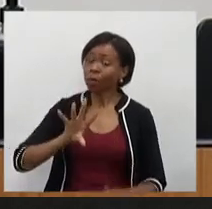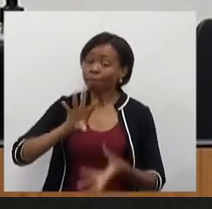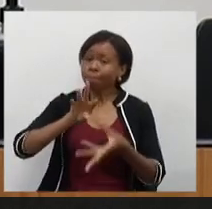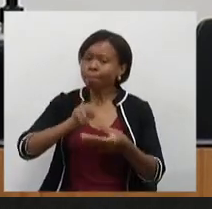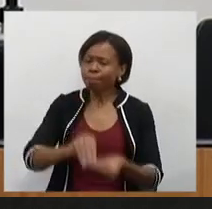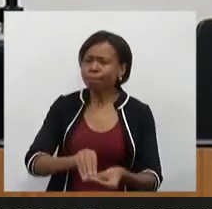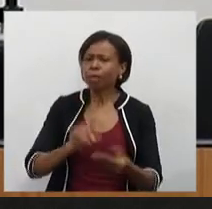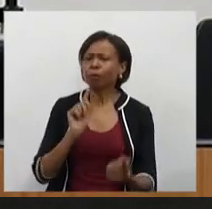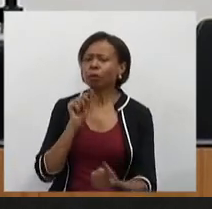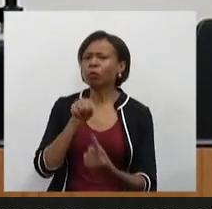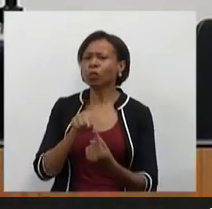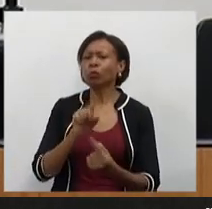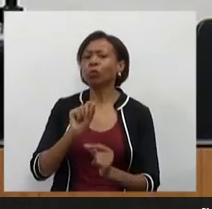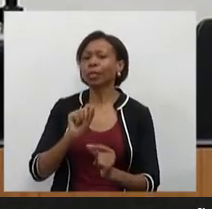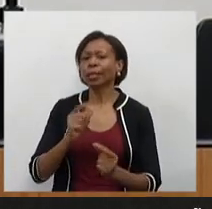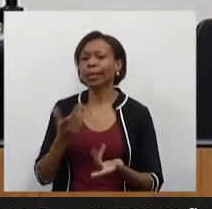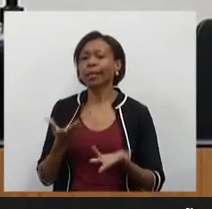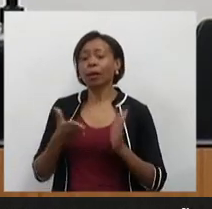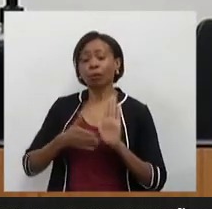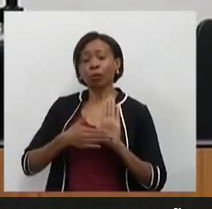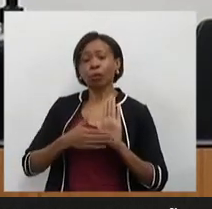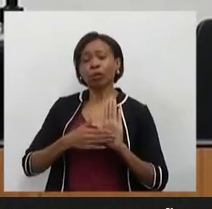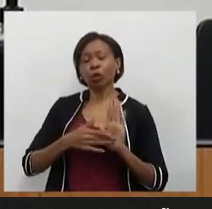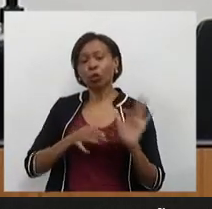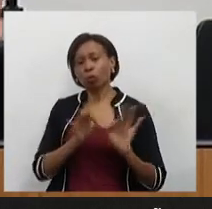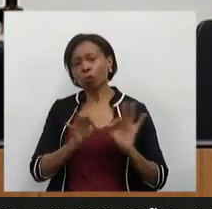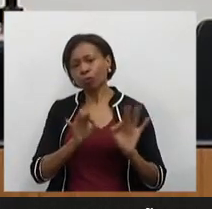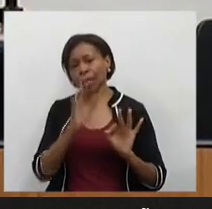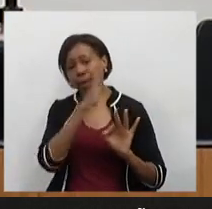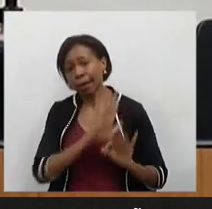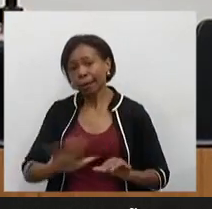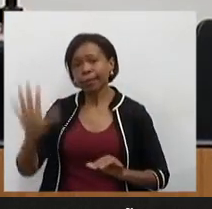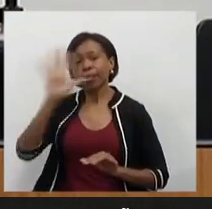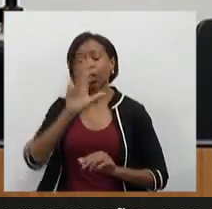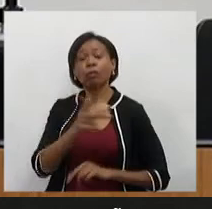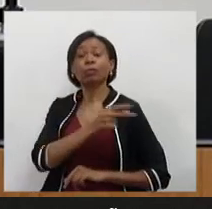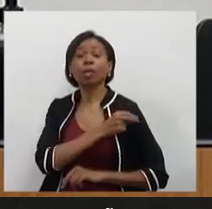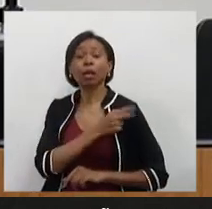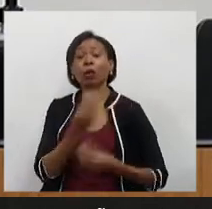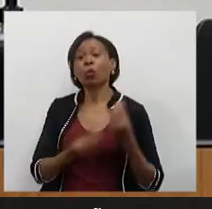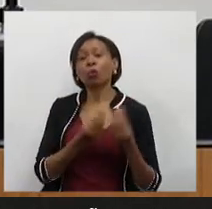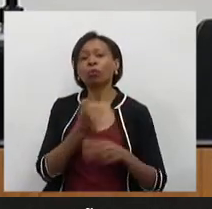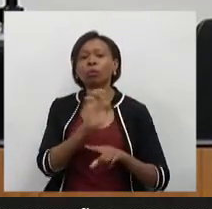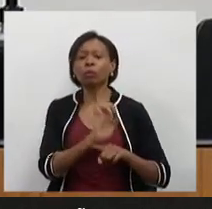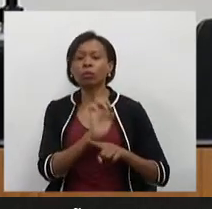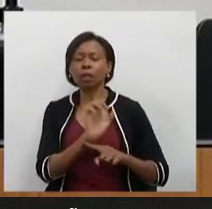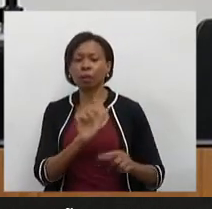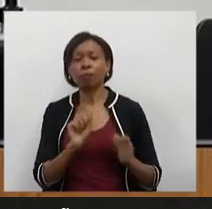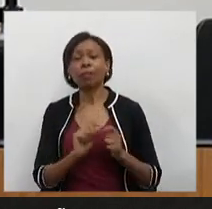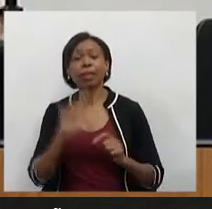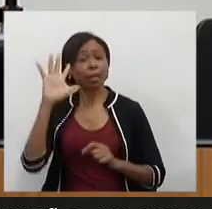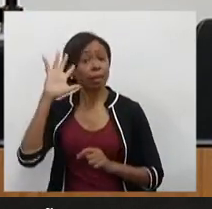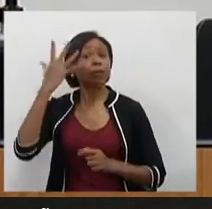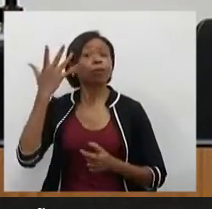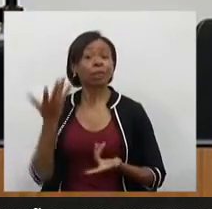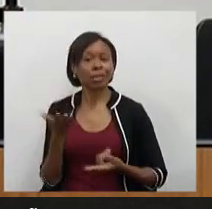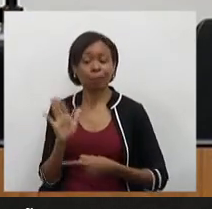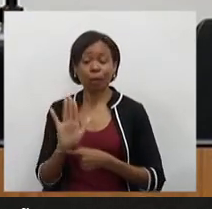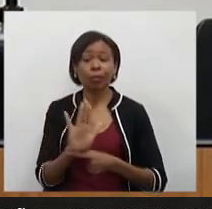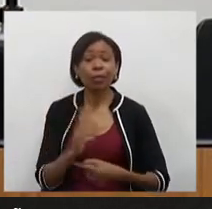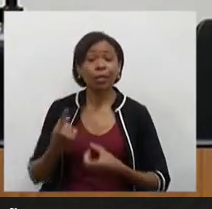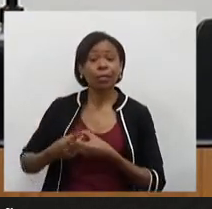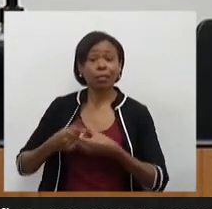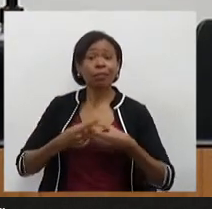do que foi apresentado, né, pelo Plano Nacional de Imunização, o que o Estado pode fazer atendendo os municípios. Todos vocês